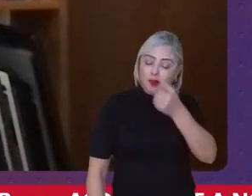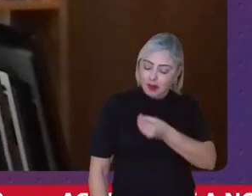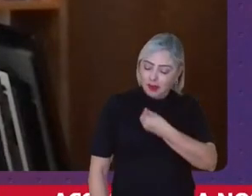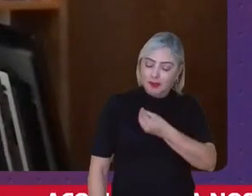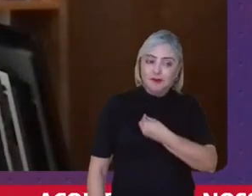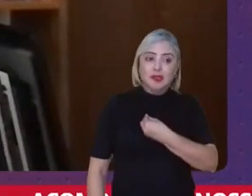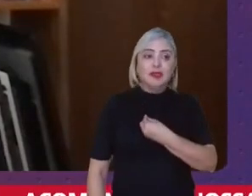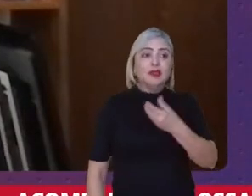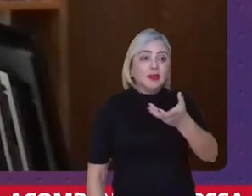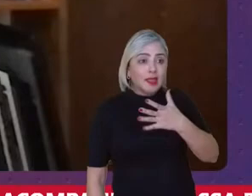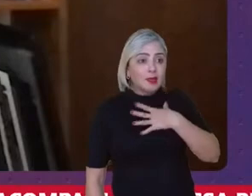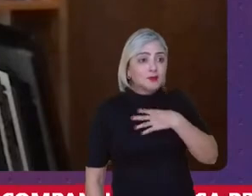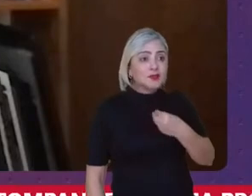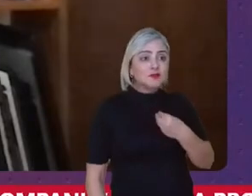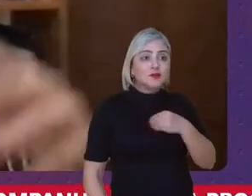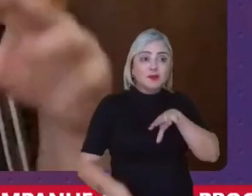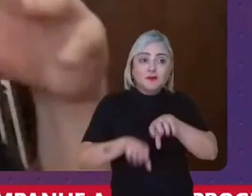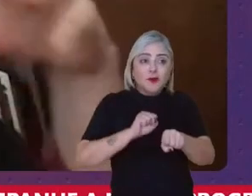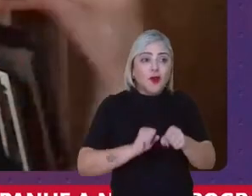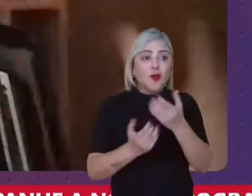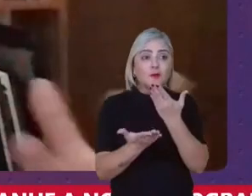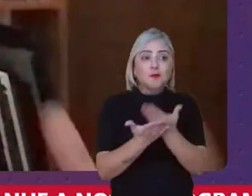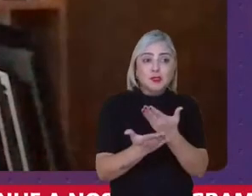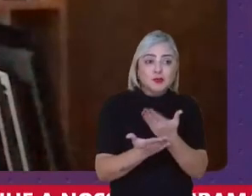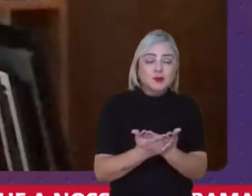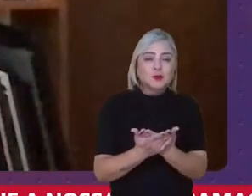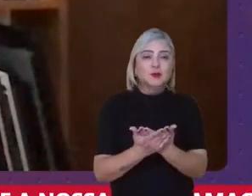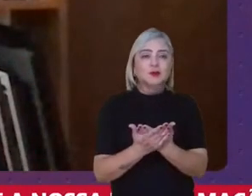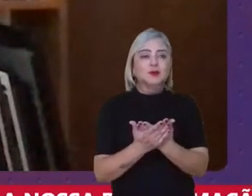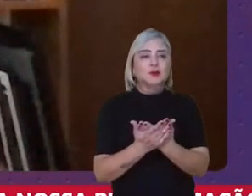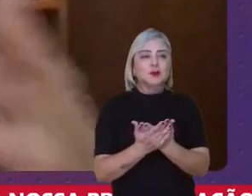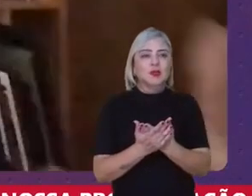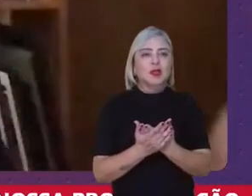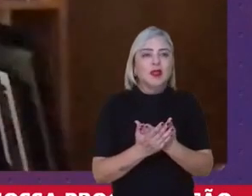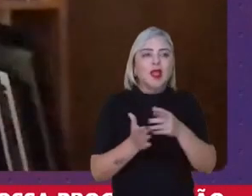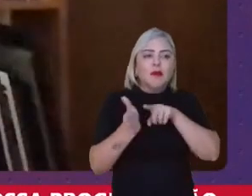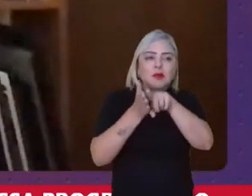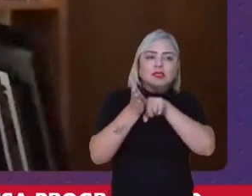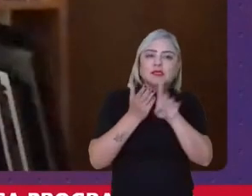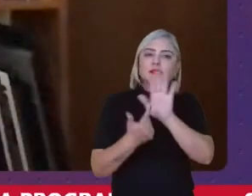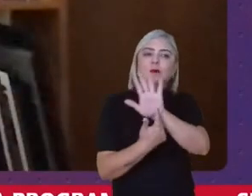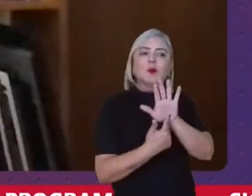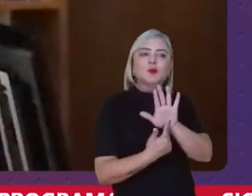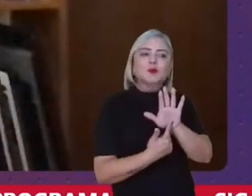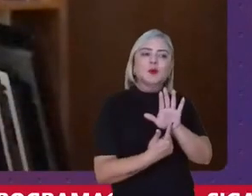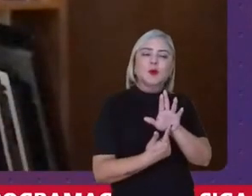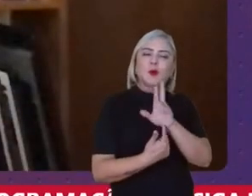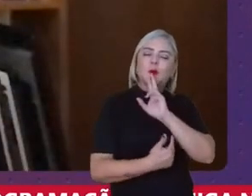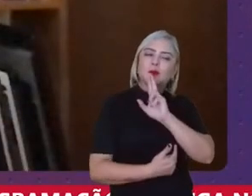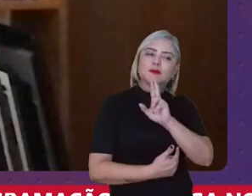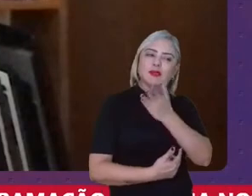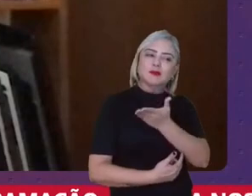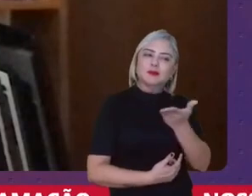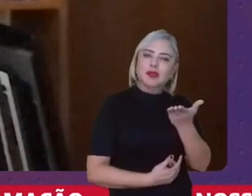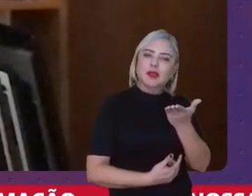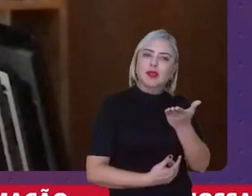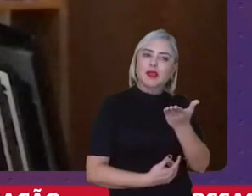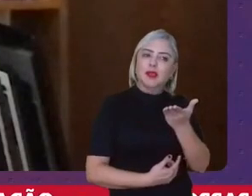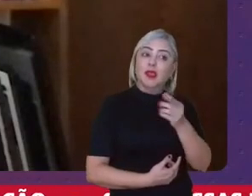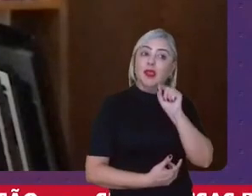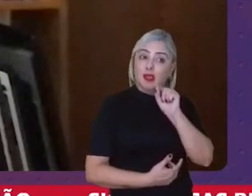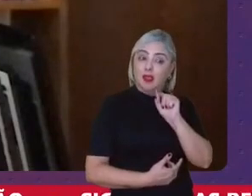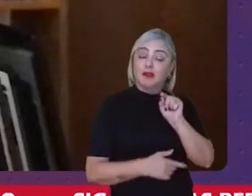quer que os filhos estudem, né? Então, o conjunto desses estudos trouxe essas revelações para a gente.